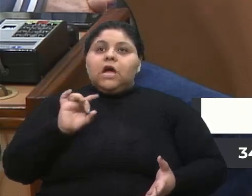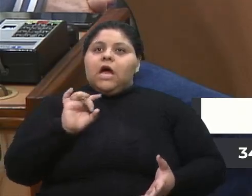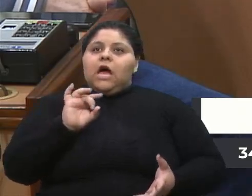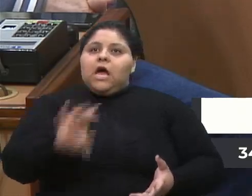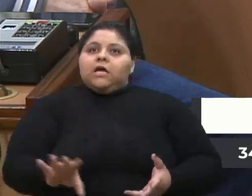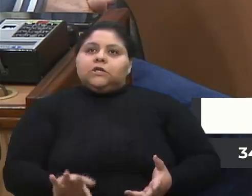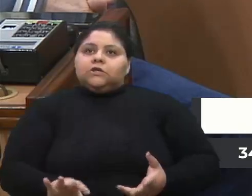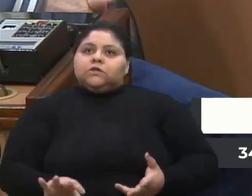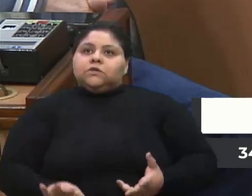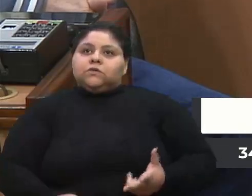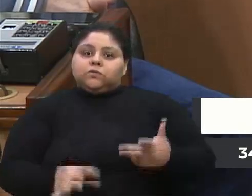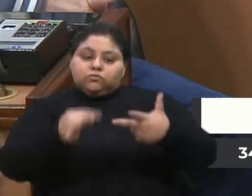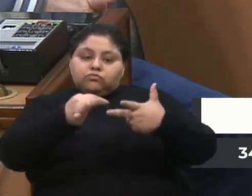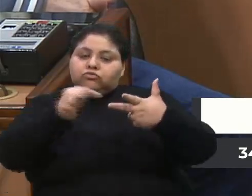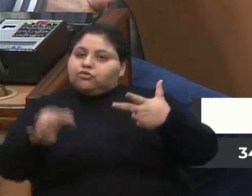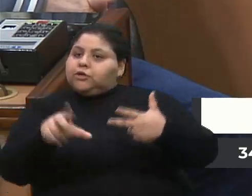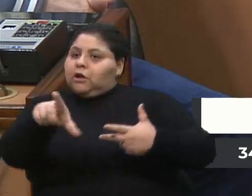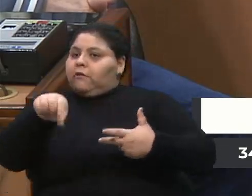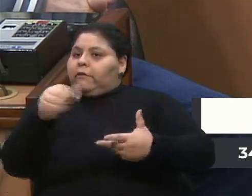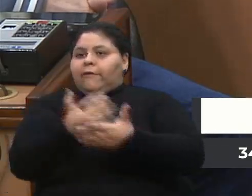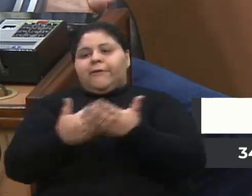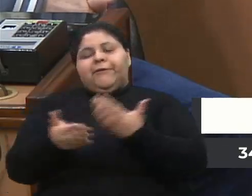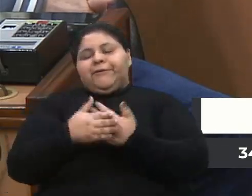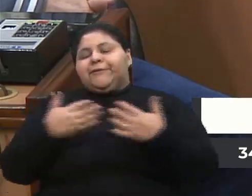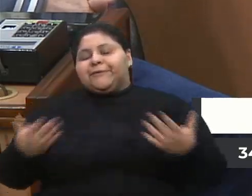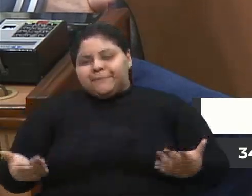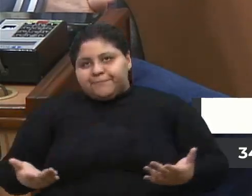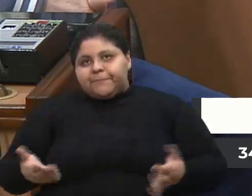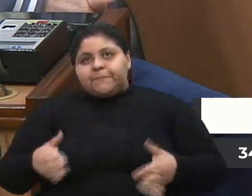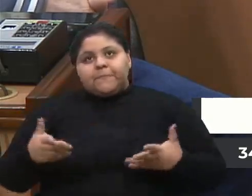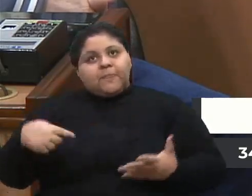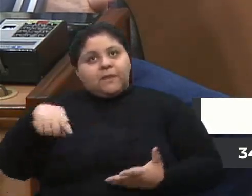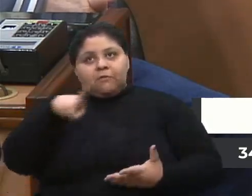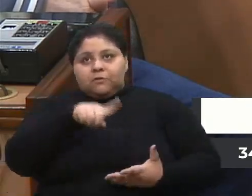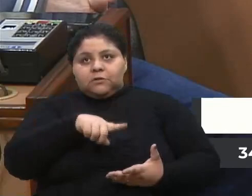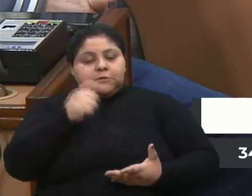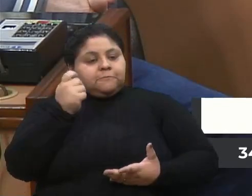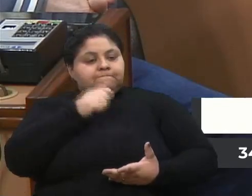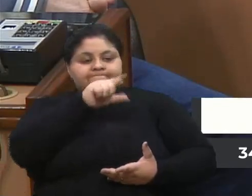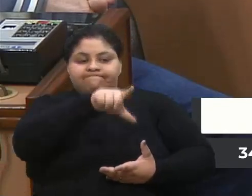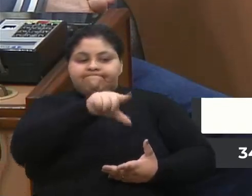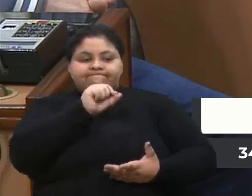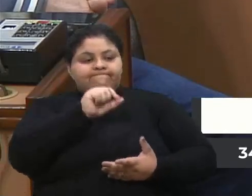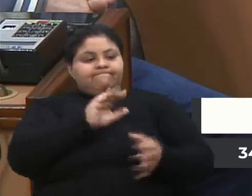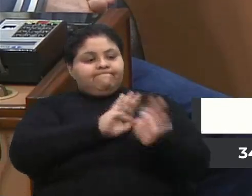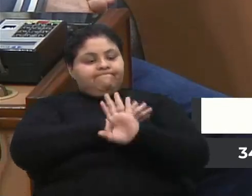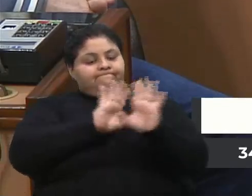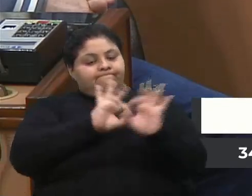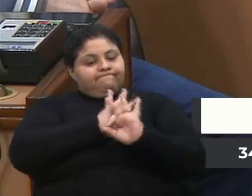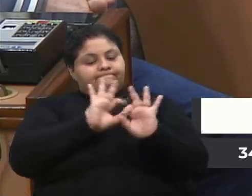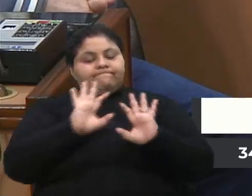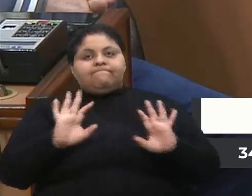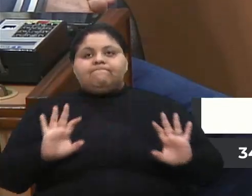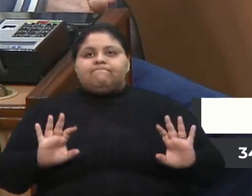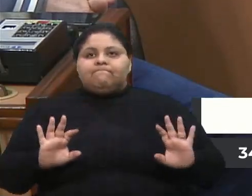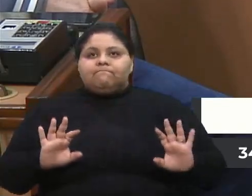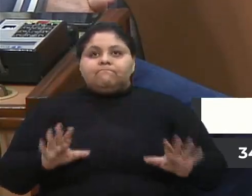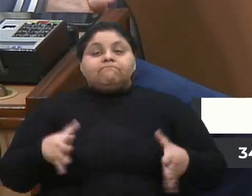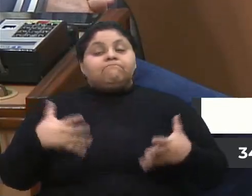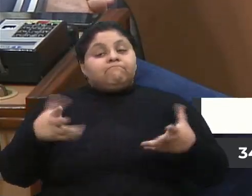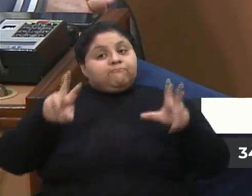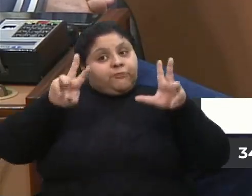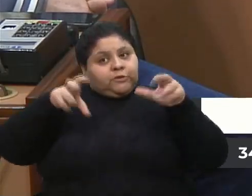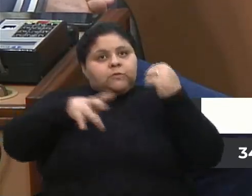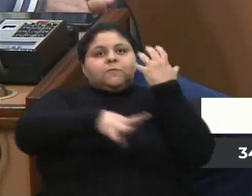define tudo. Então, a gente não precisa mais eleger ninguém. Quanto ao